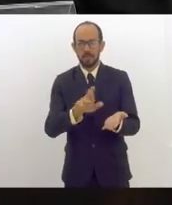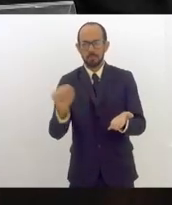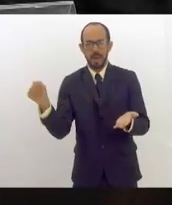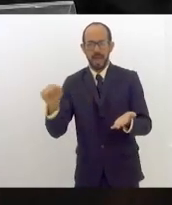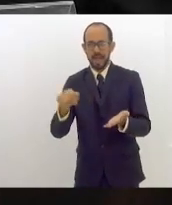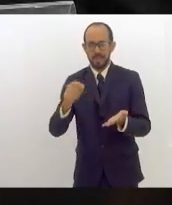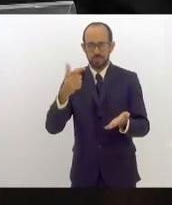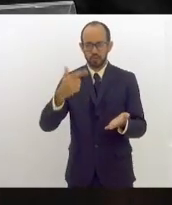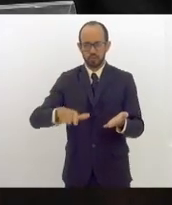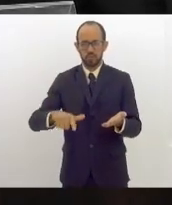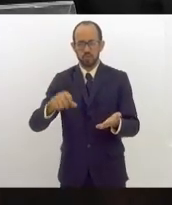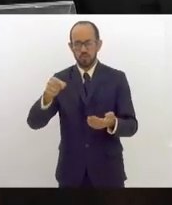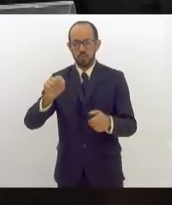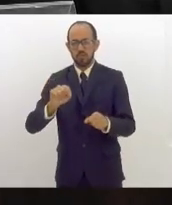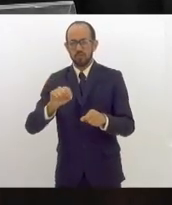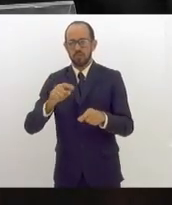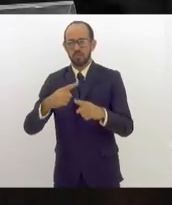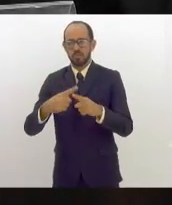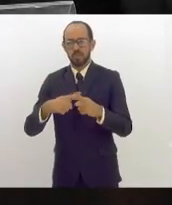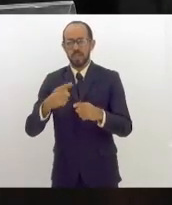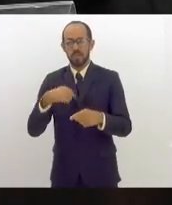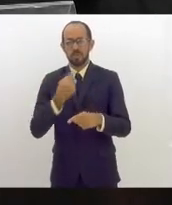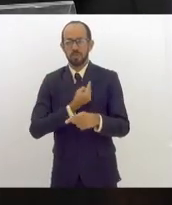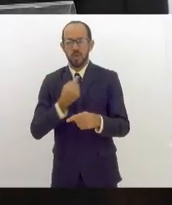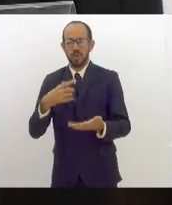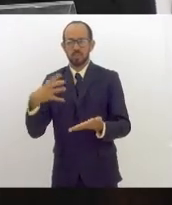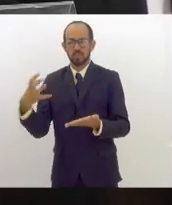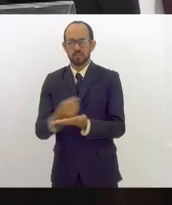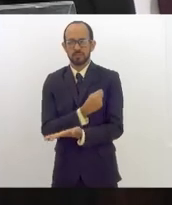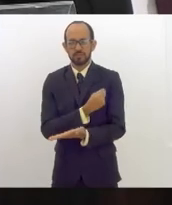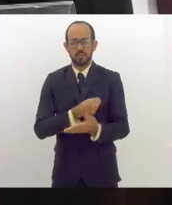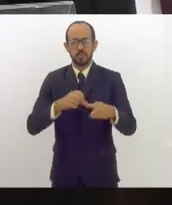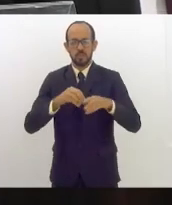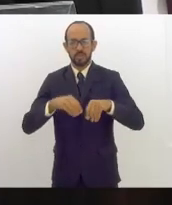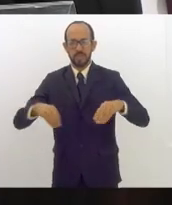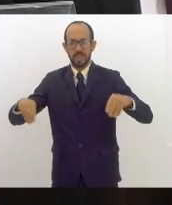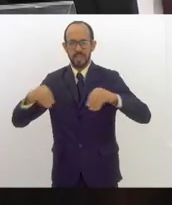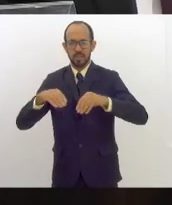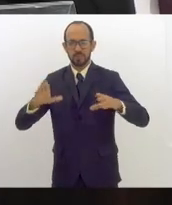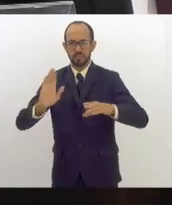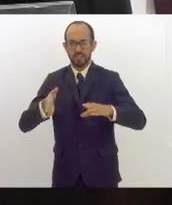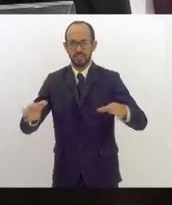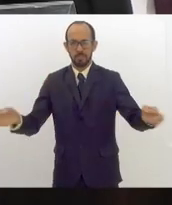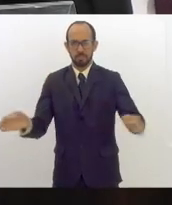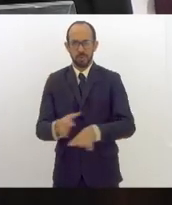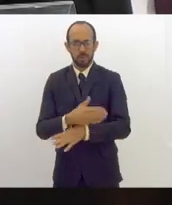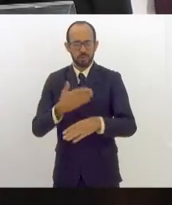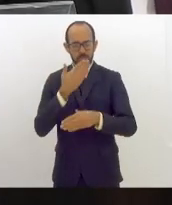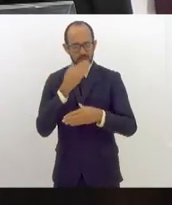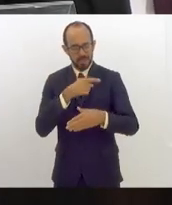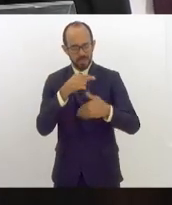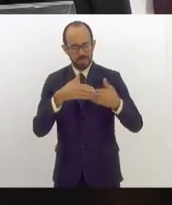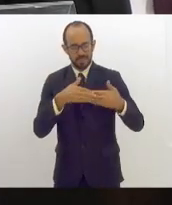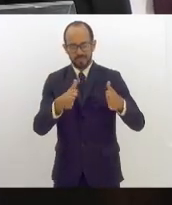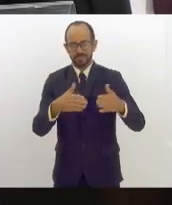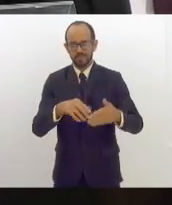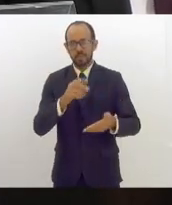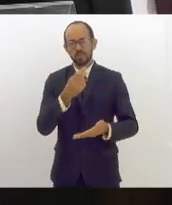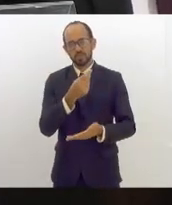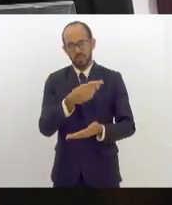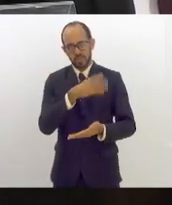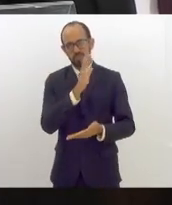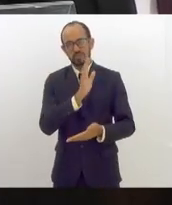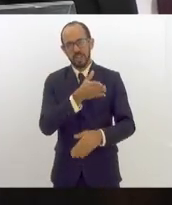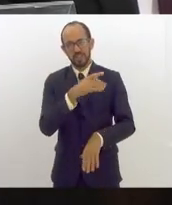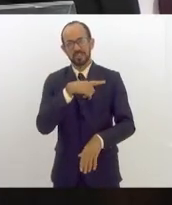né de vida o terreno na prefeitura já cedeu está pronto para ser construído o dinheiro o Conselho Federal